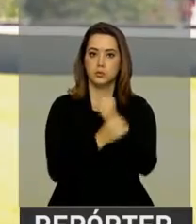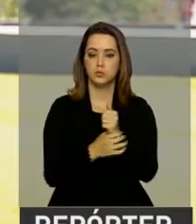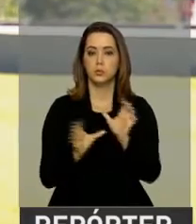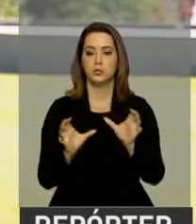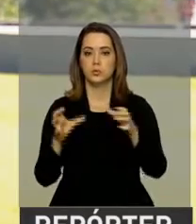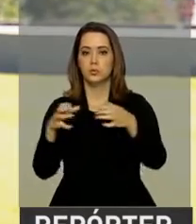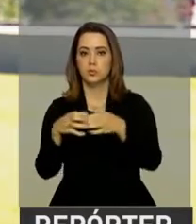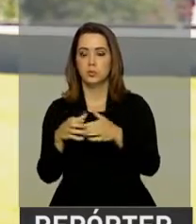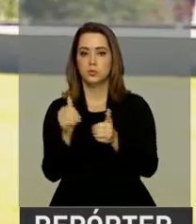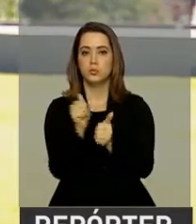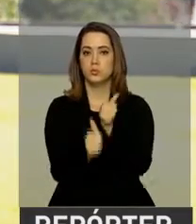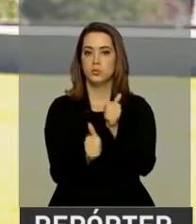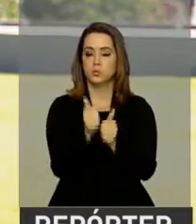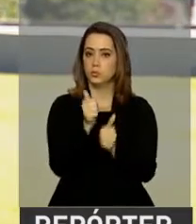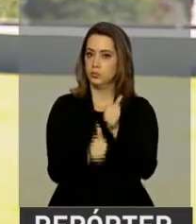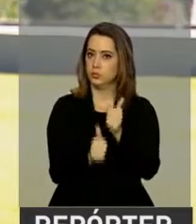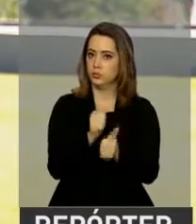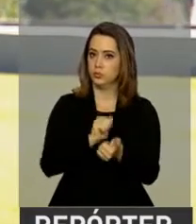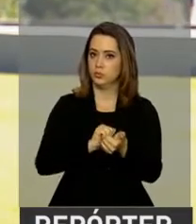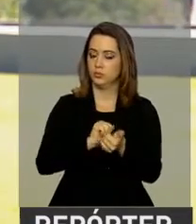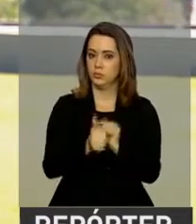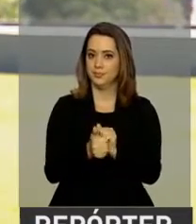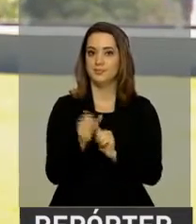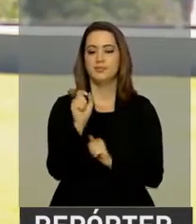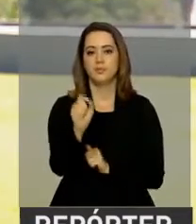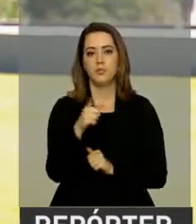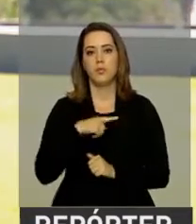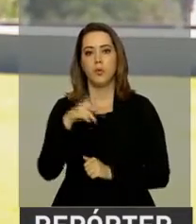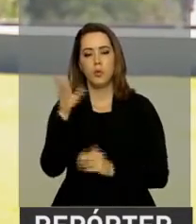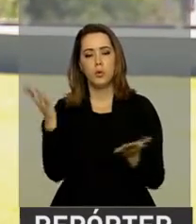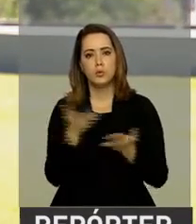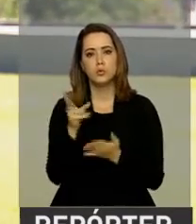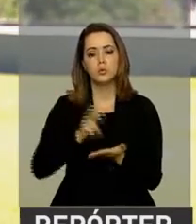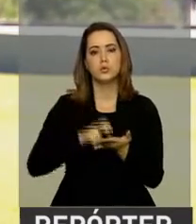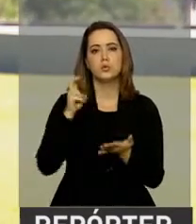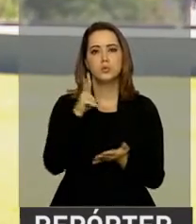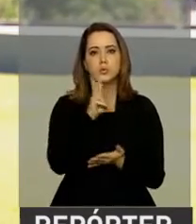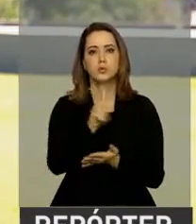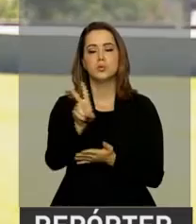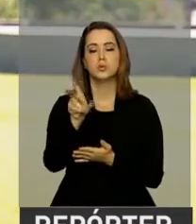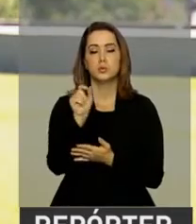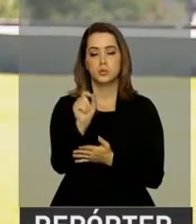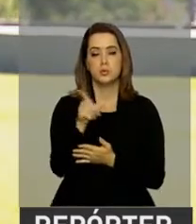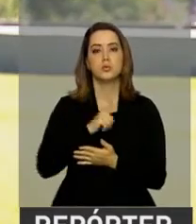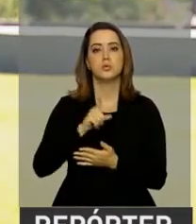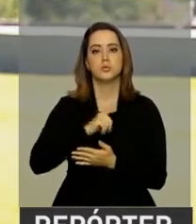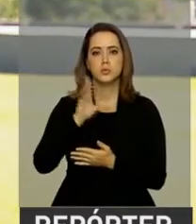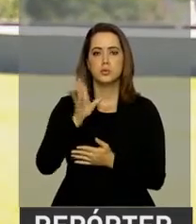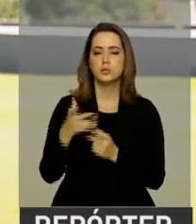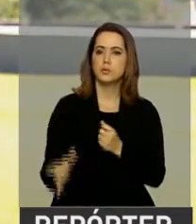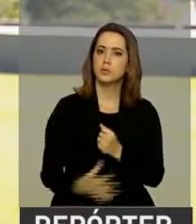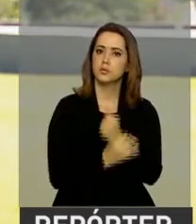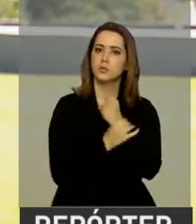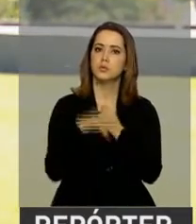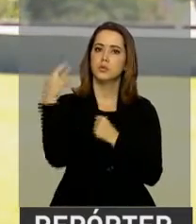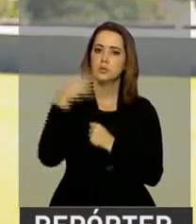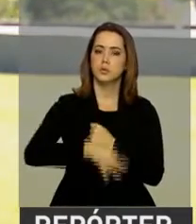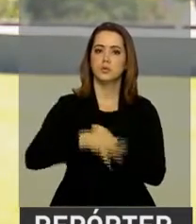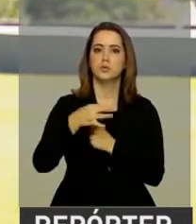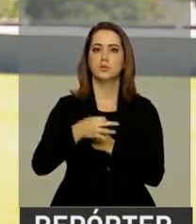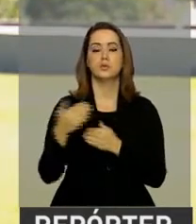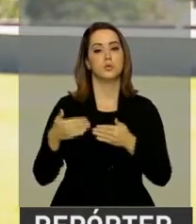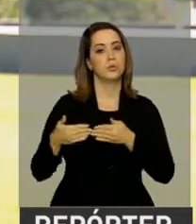força-tarefa fez uma varredura aí no estádio para verificar se estava tudo certo aí para a segurança desse jogo, que é o jogo de estreia da